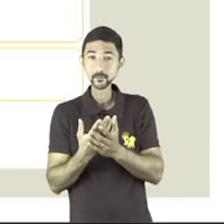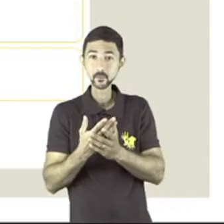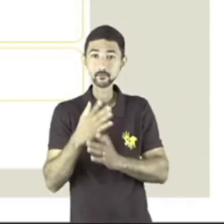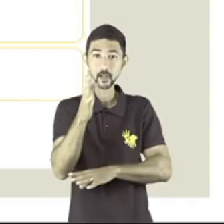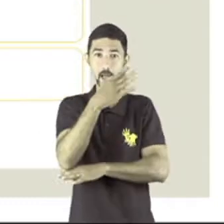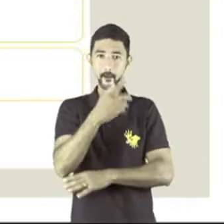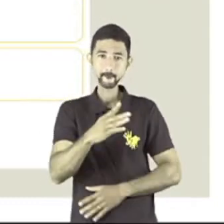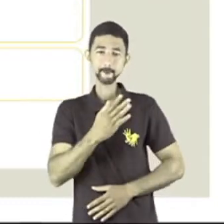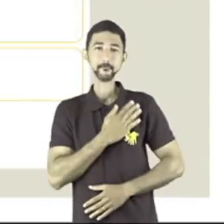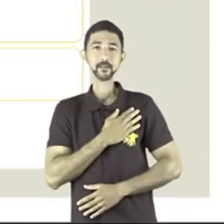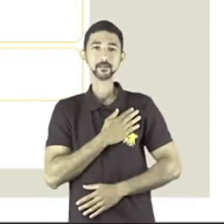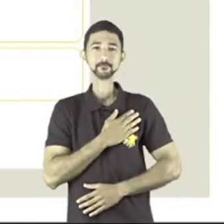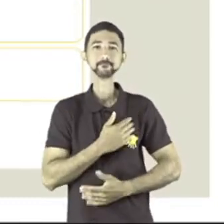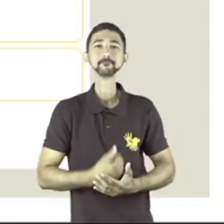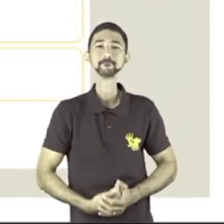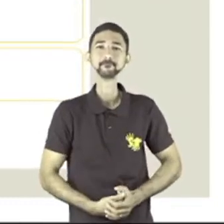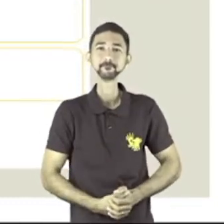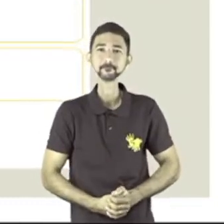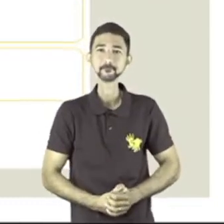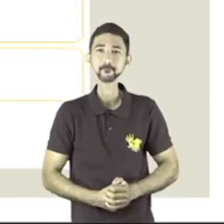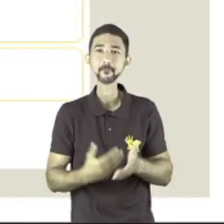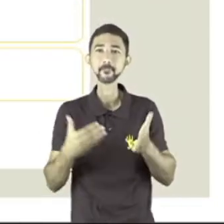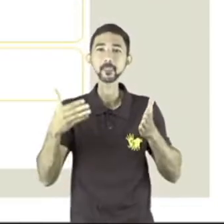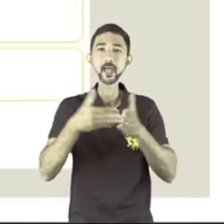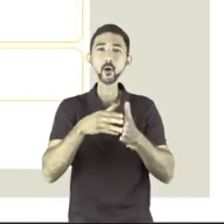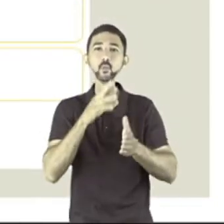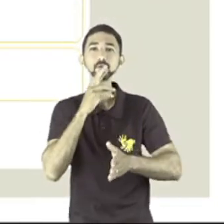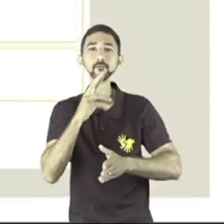nossa pátria. E a última